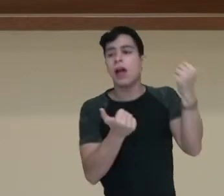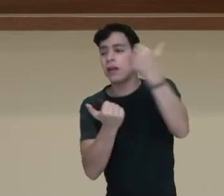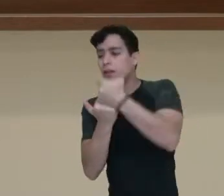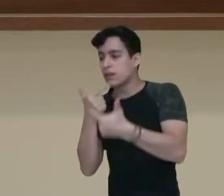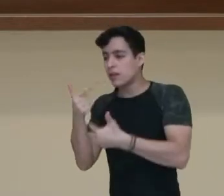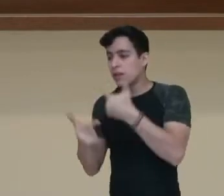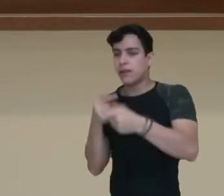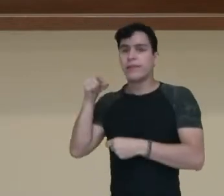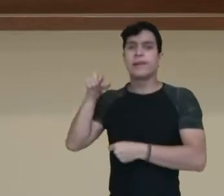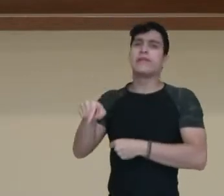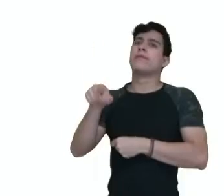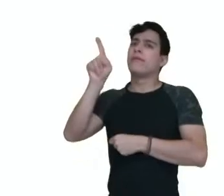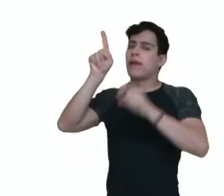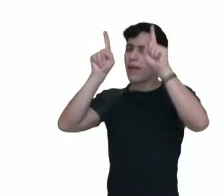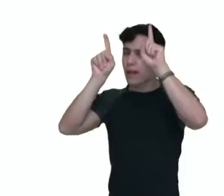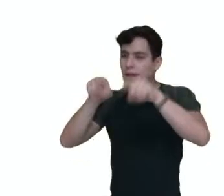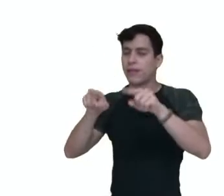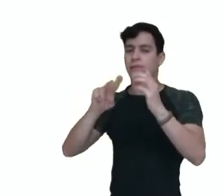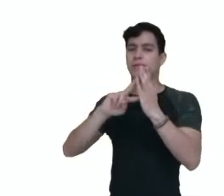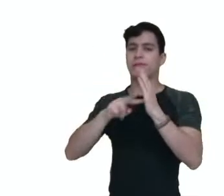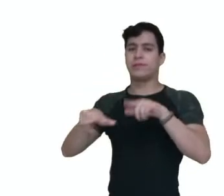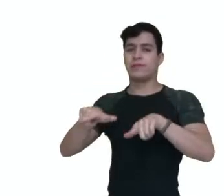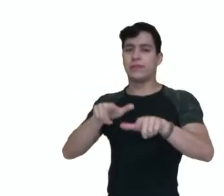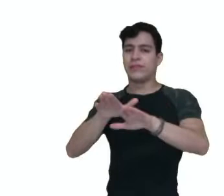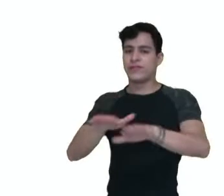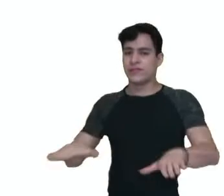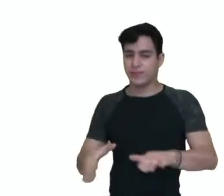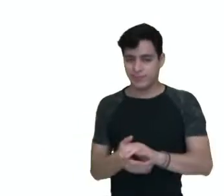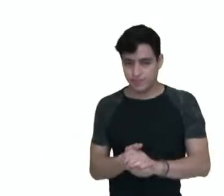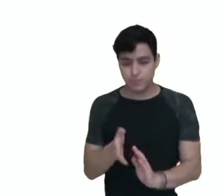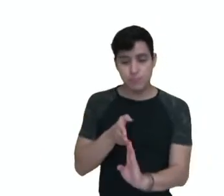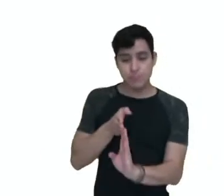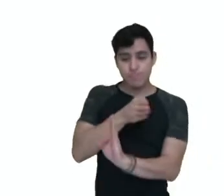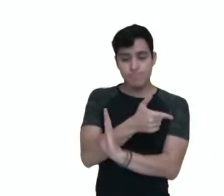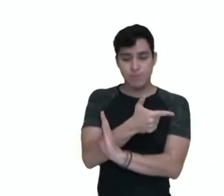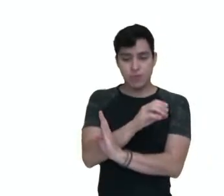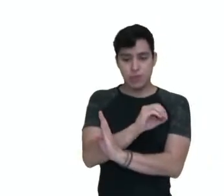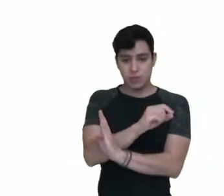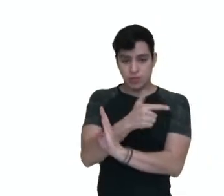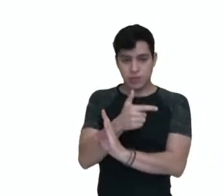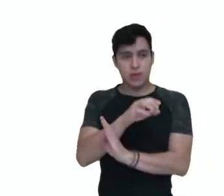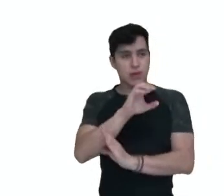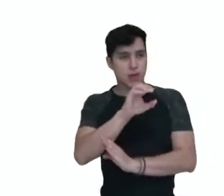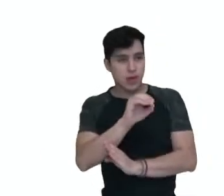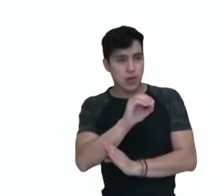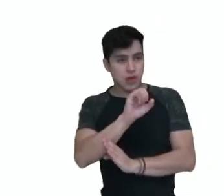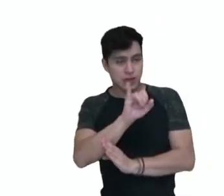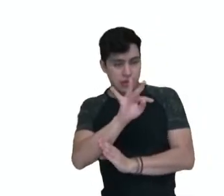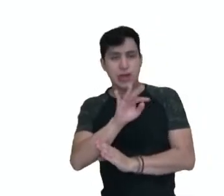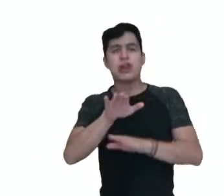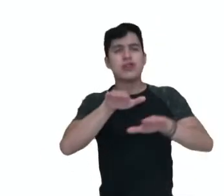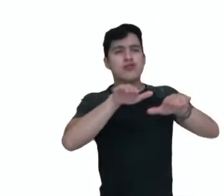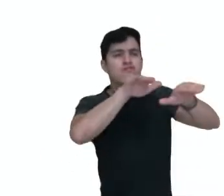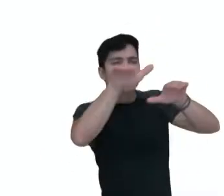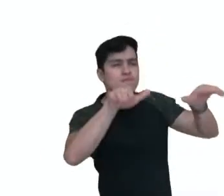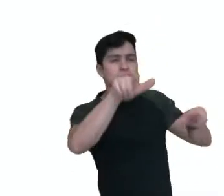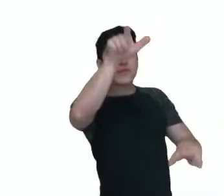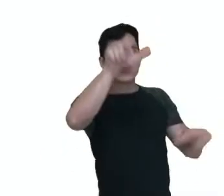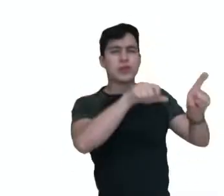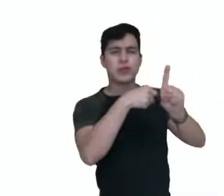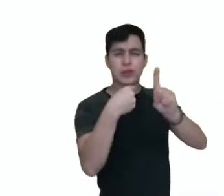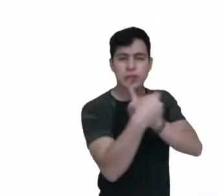trabalho infantil, tá? Desde 2002, a OIT convoca a sociedade, os trabalhadores,